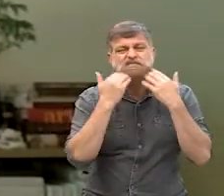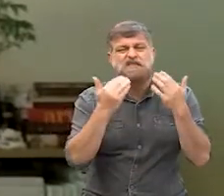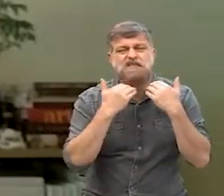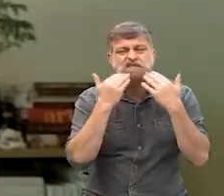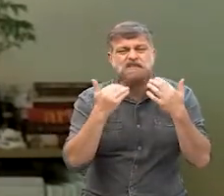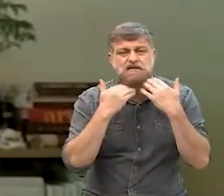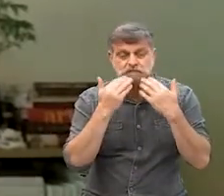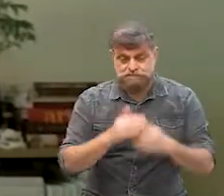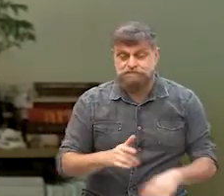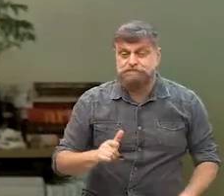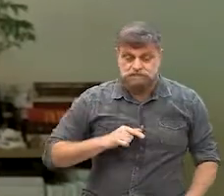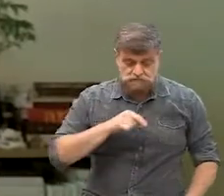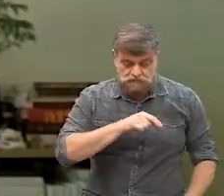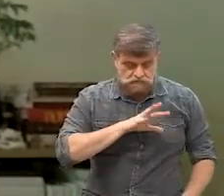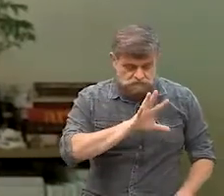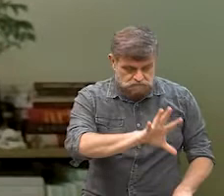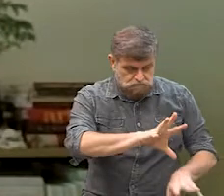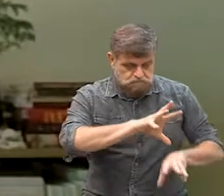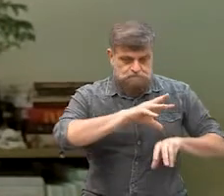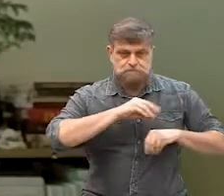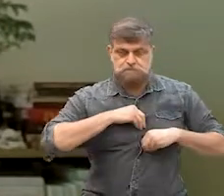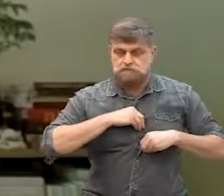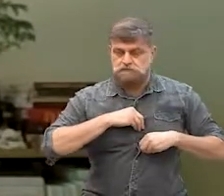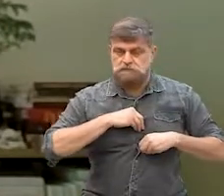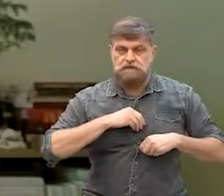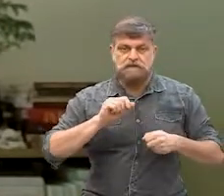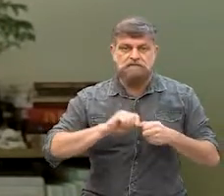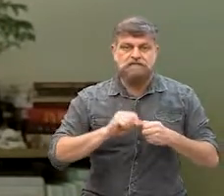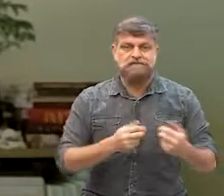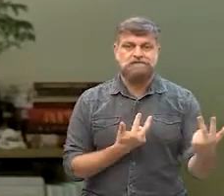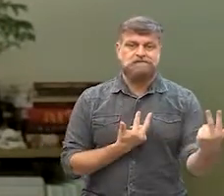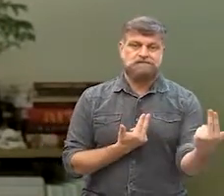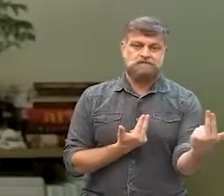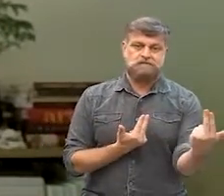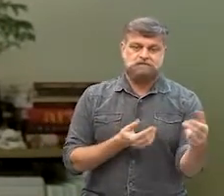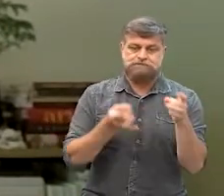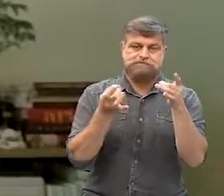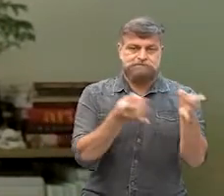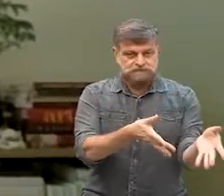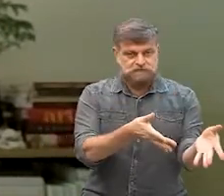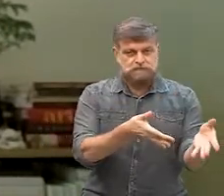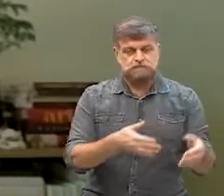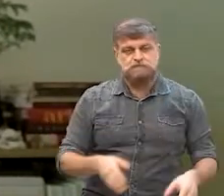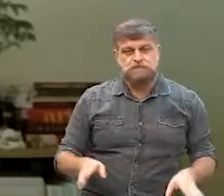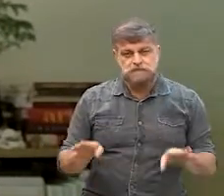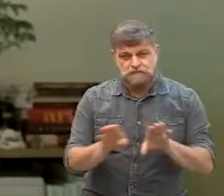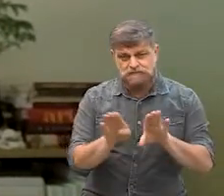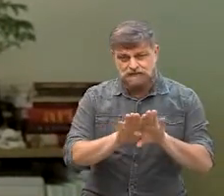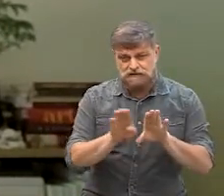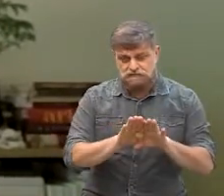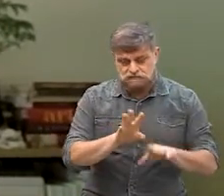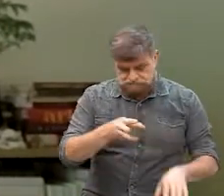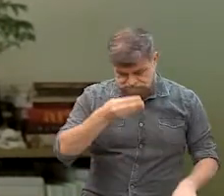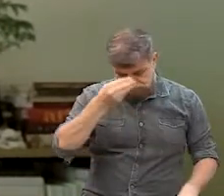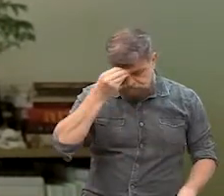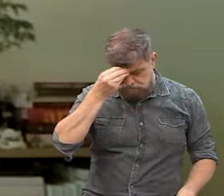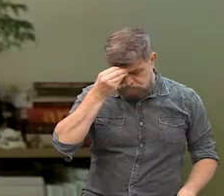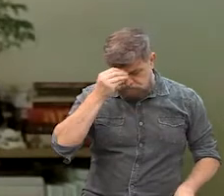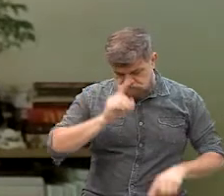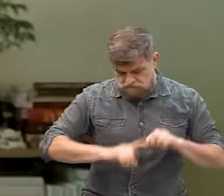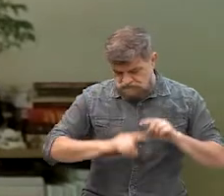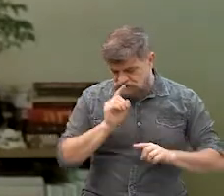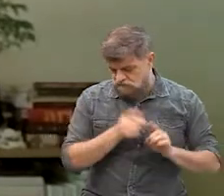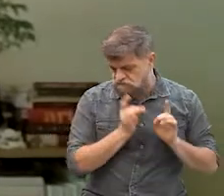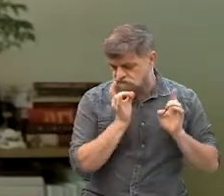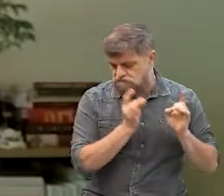né, a mensagem, né, que existe é essa. E o fato também dessa mensagem da descartabilidade, né, que